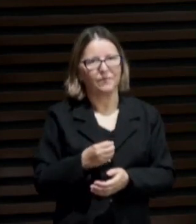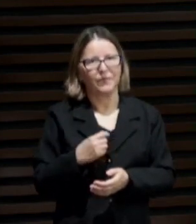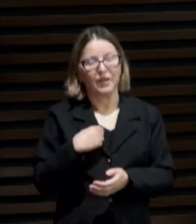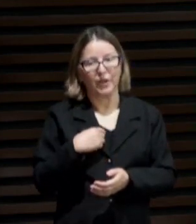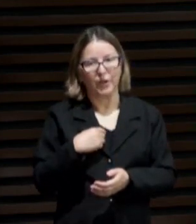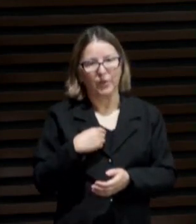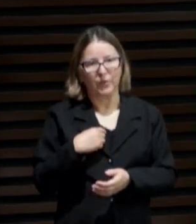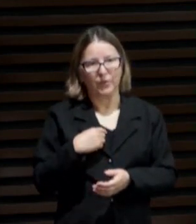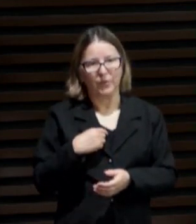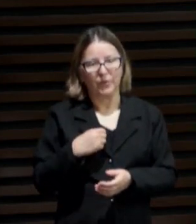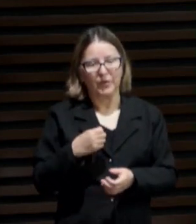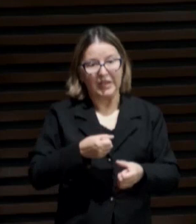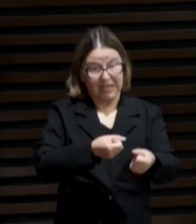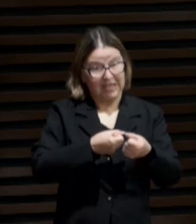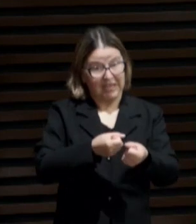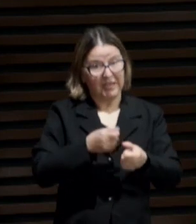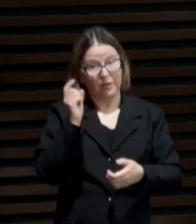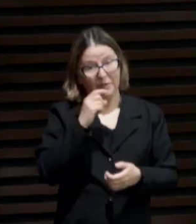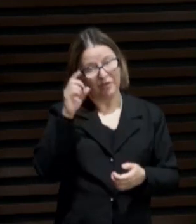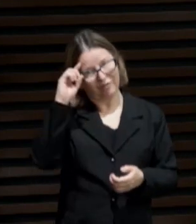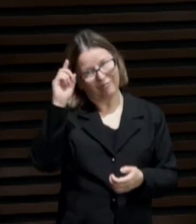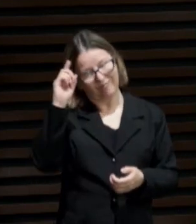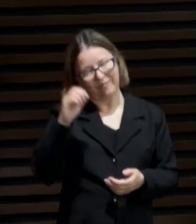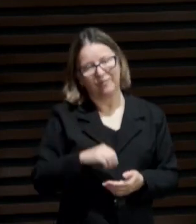tentado a mentir todos os dias.